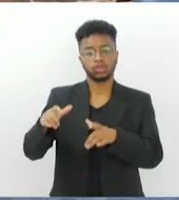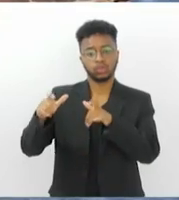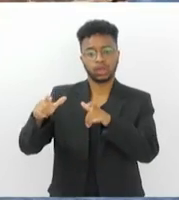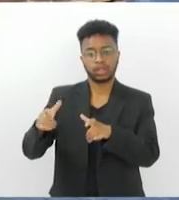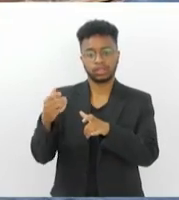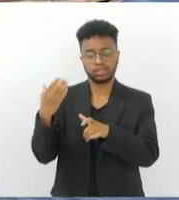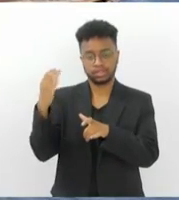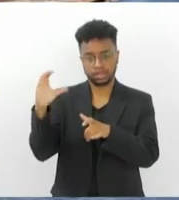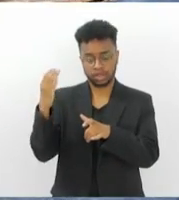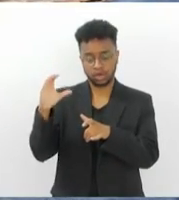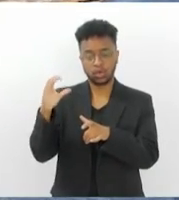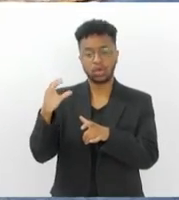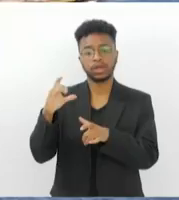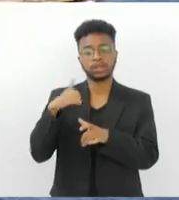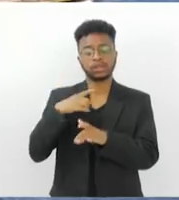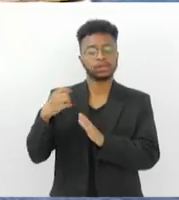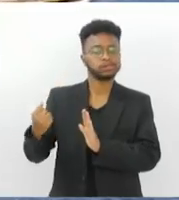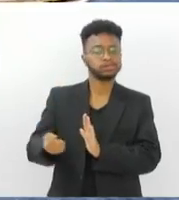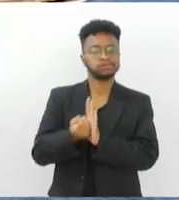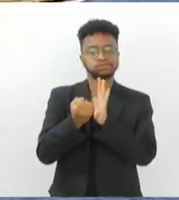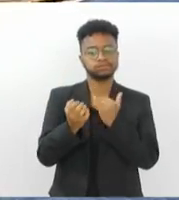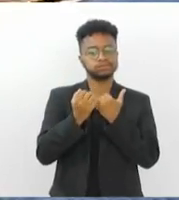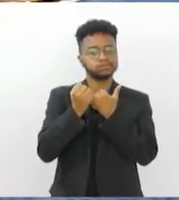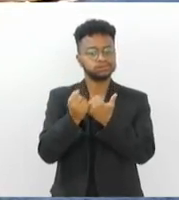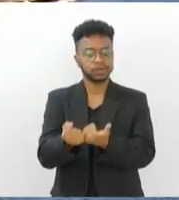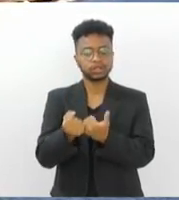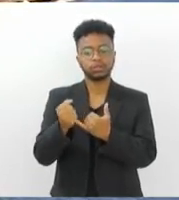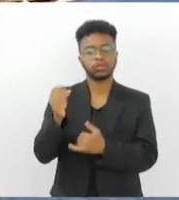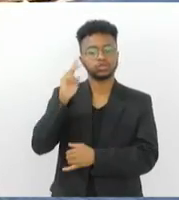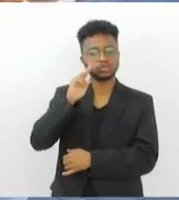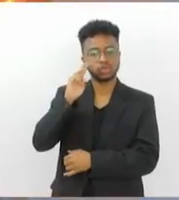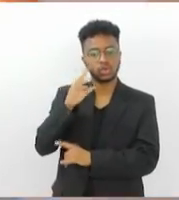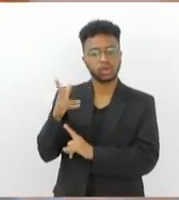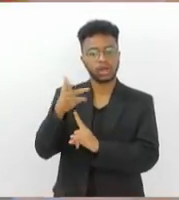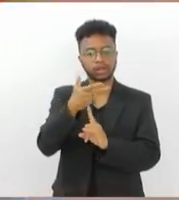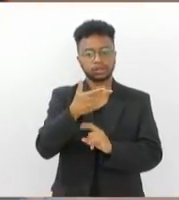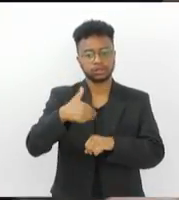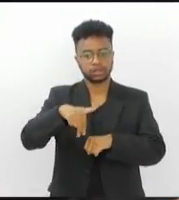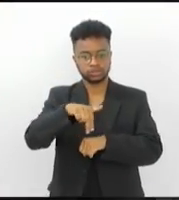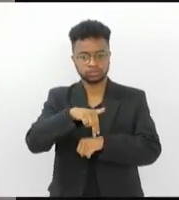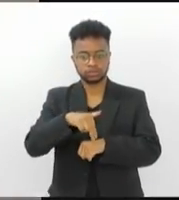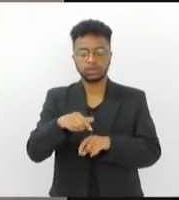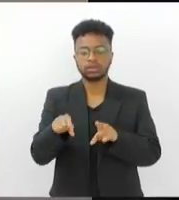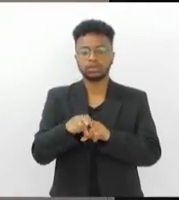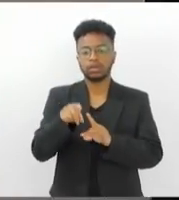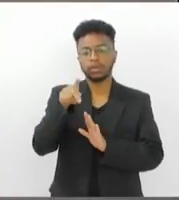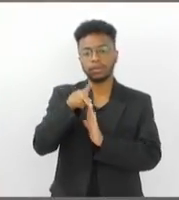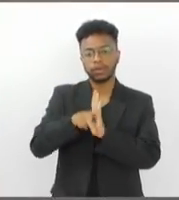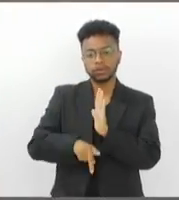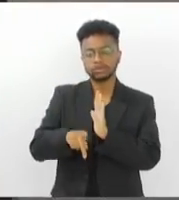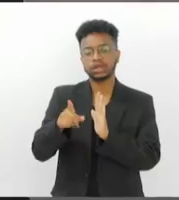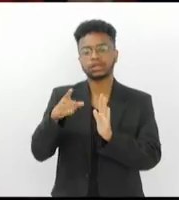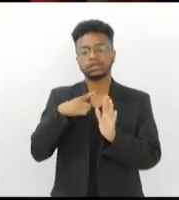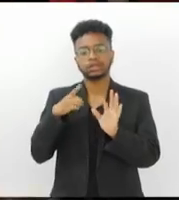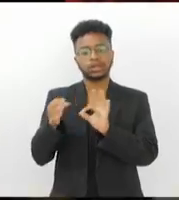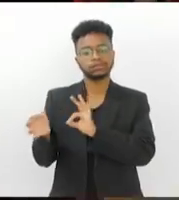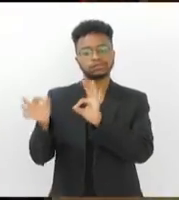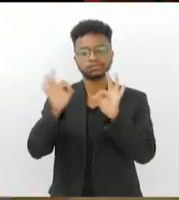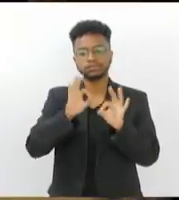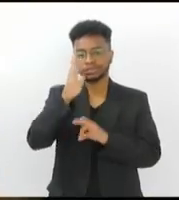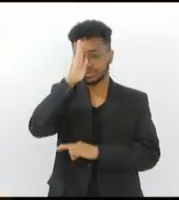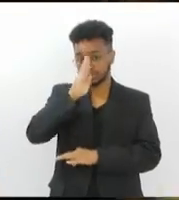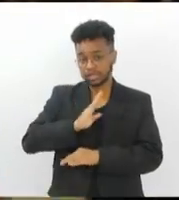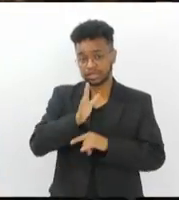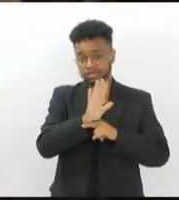Niterói é Tombada pelo Instituto do patrimônio histórico e artístico nacional projeto com sessões gratuitas de cinema é